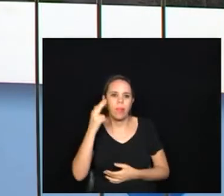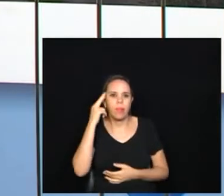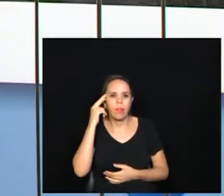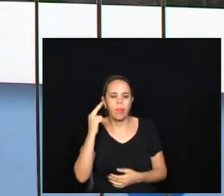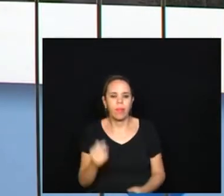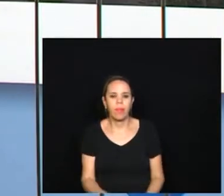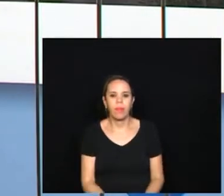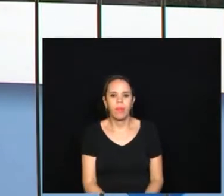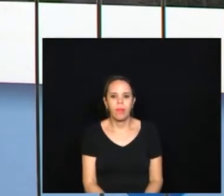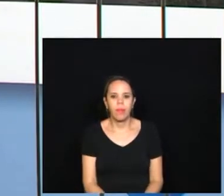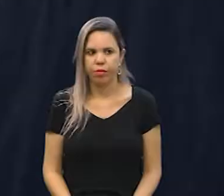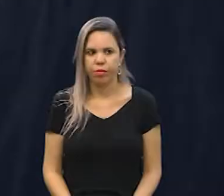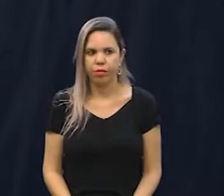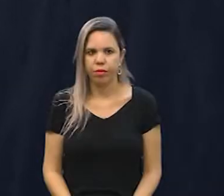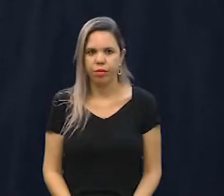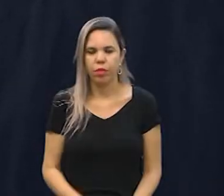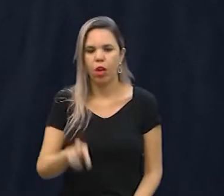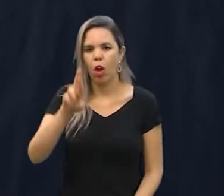Aranha.